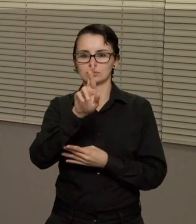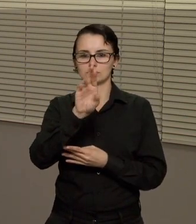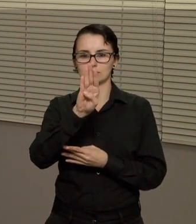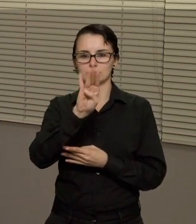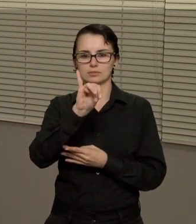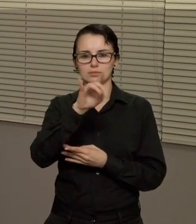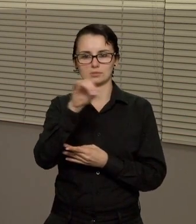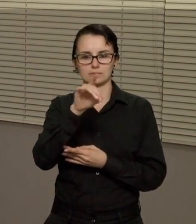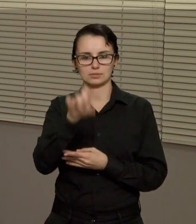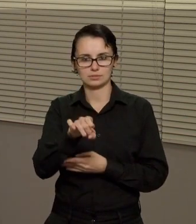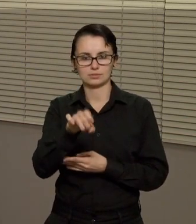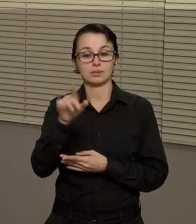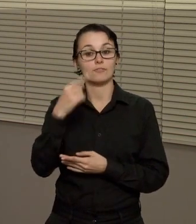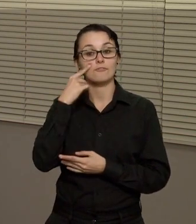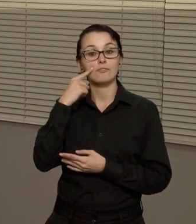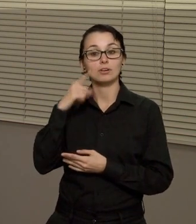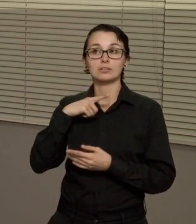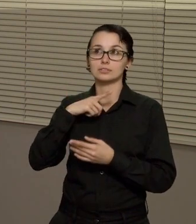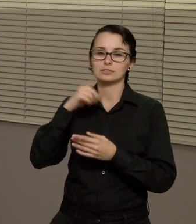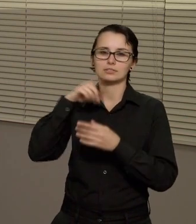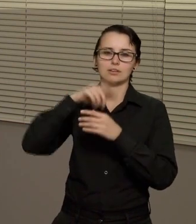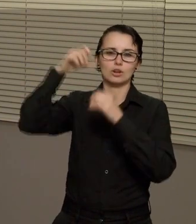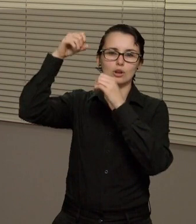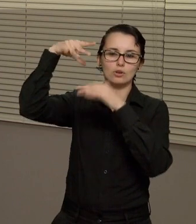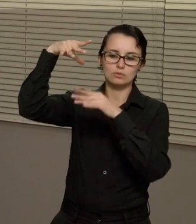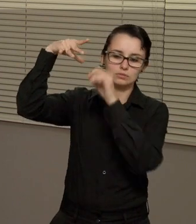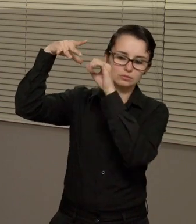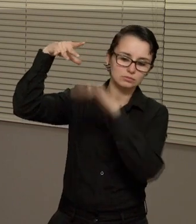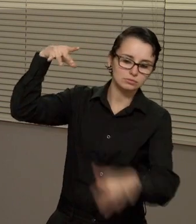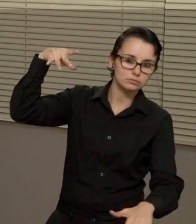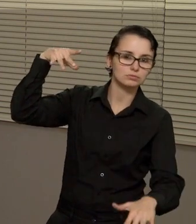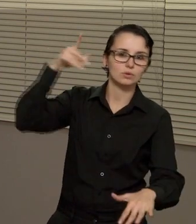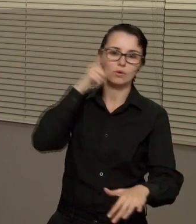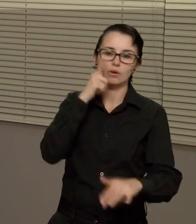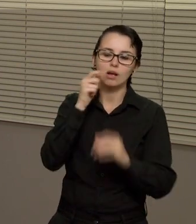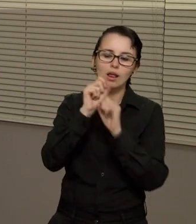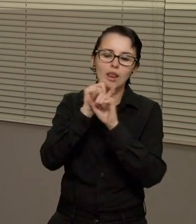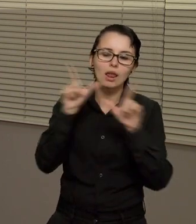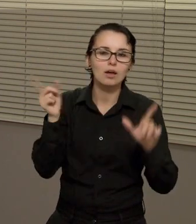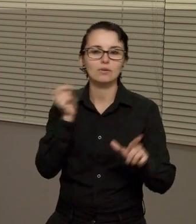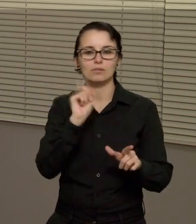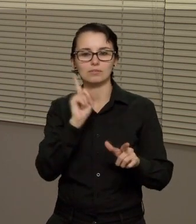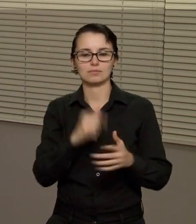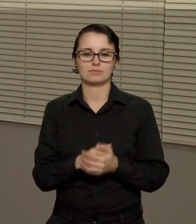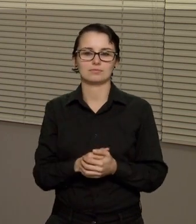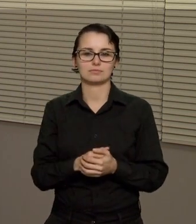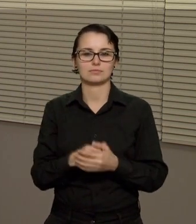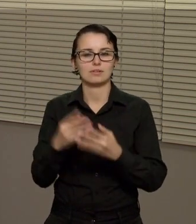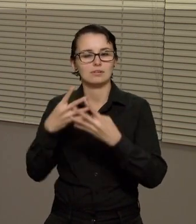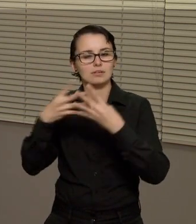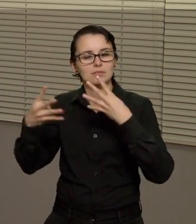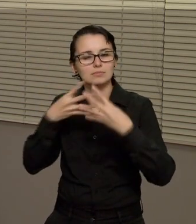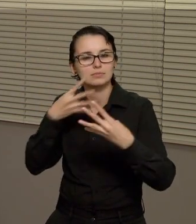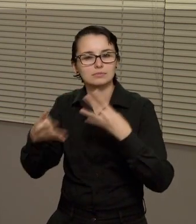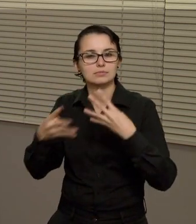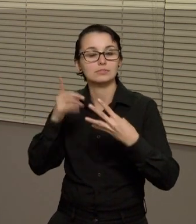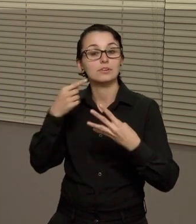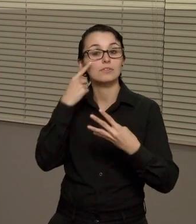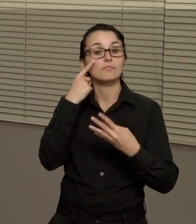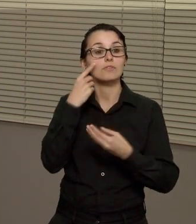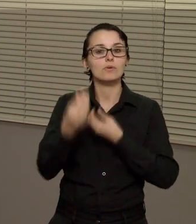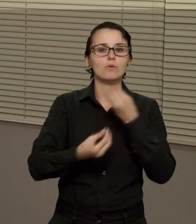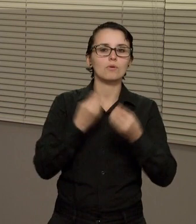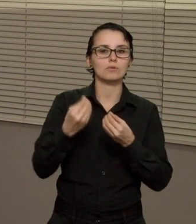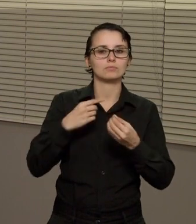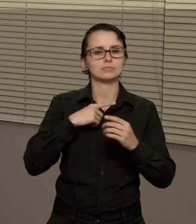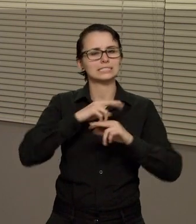o grau de interferência à passagem de luz pela água. A turbidez é determinada por diversos materiais em